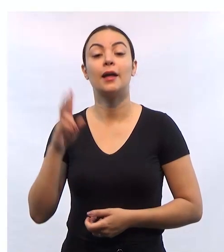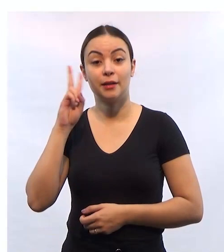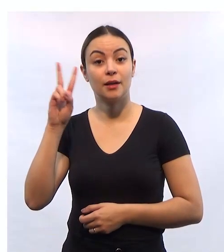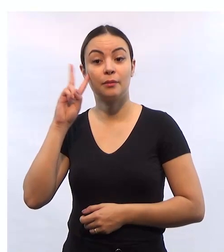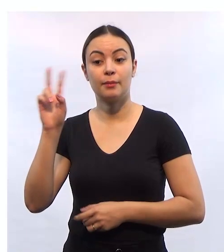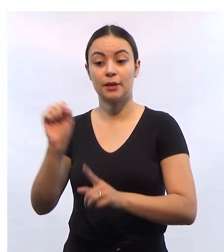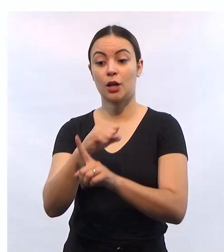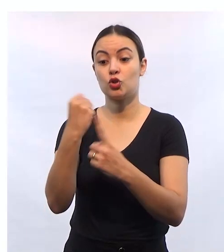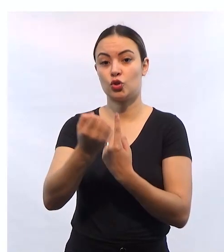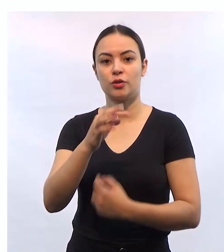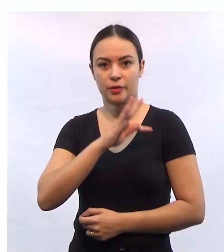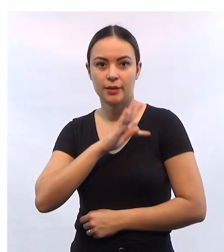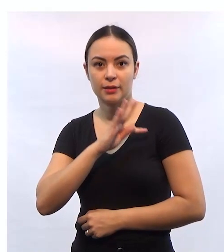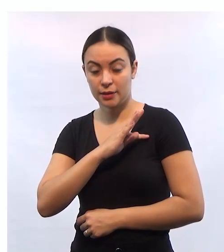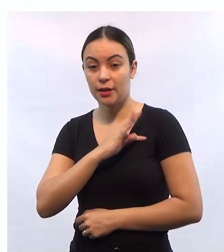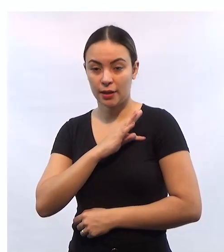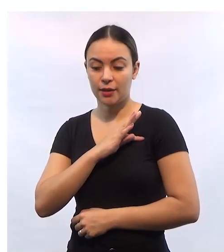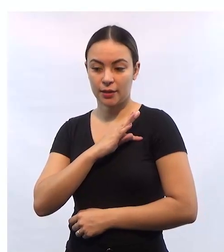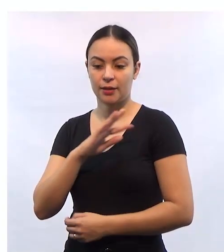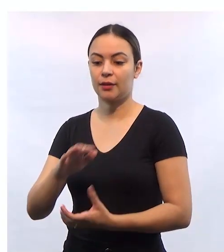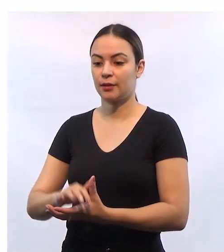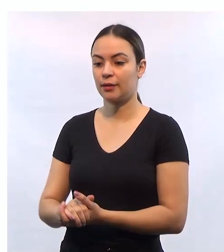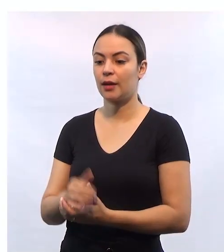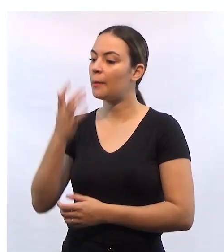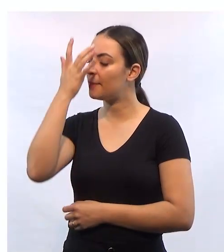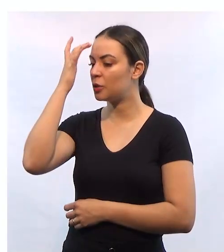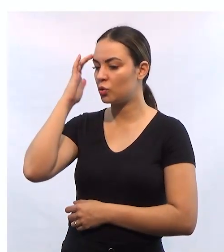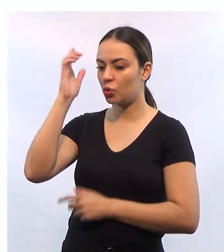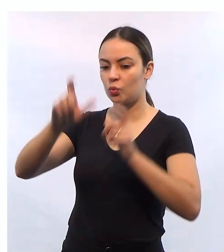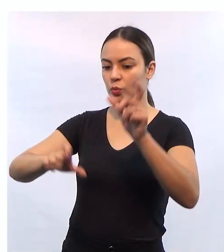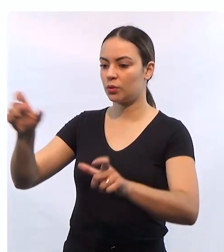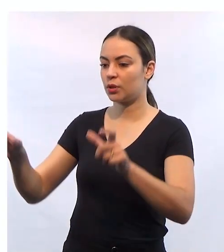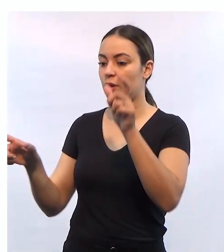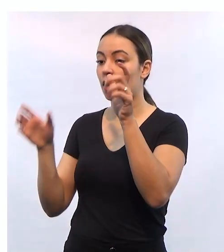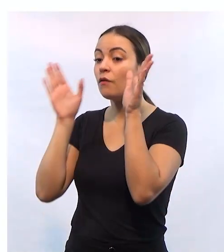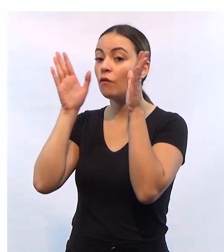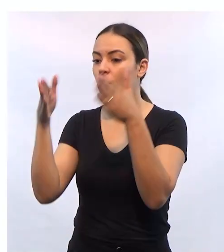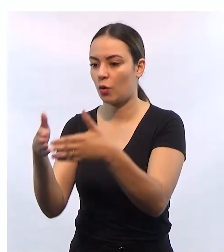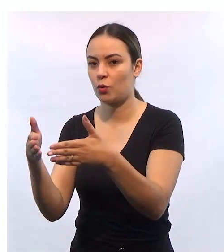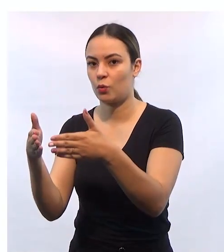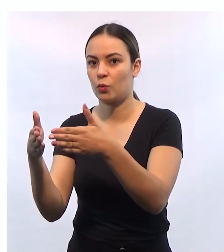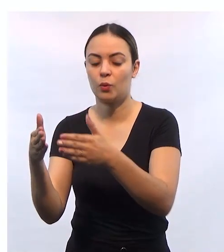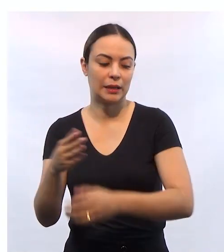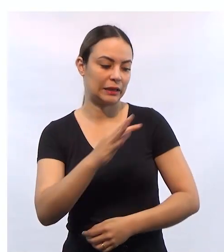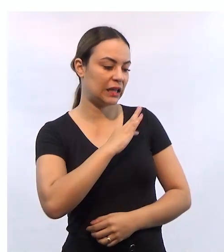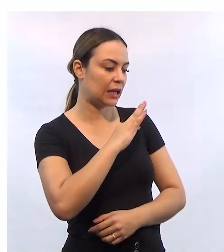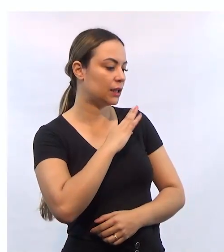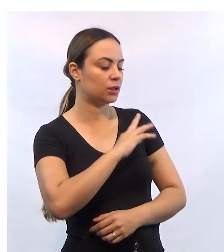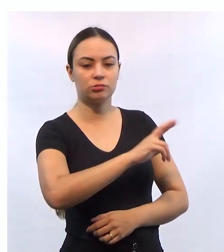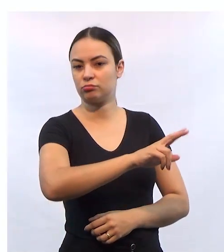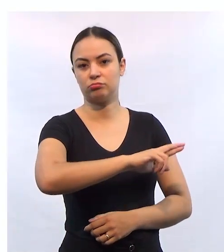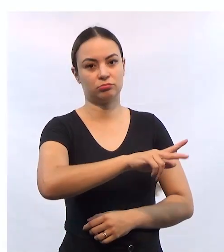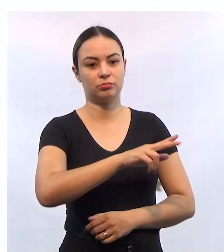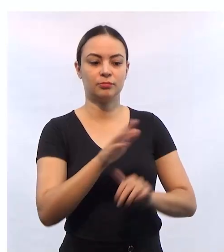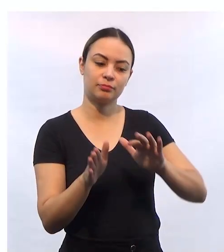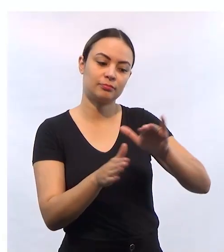Lá na sociotécnica ela fala exatamente de tecnologia. É basicamente isso daqui, ó. A gente vai tratar algo parecido.